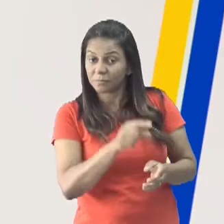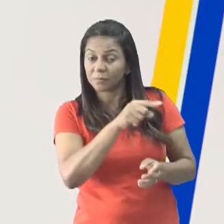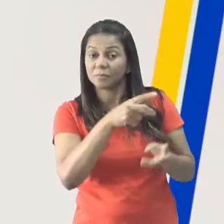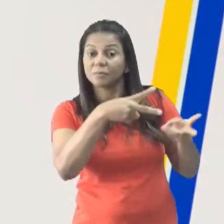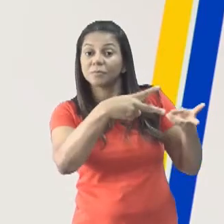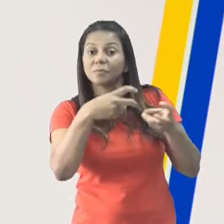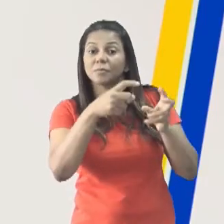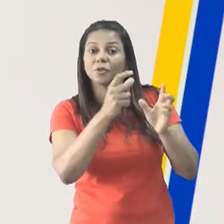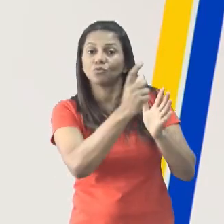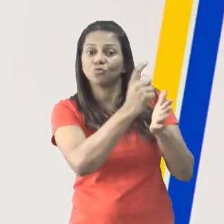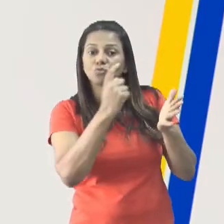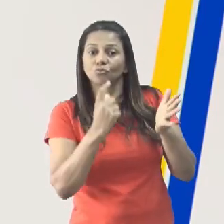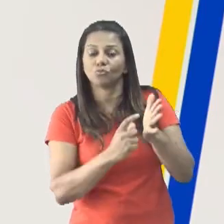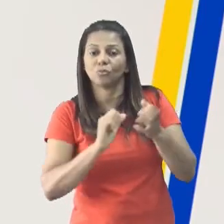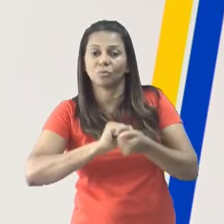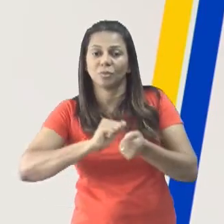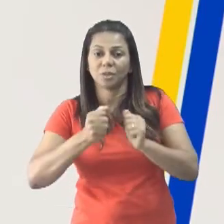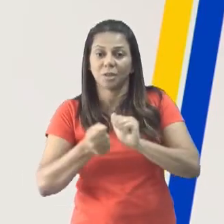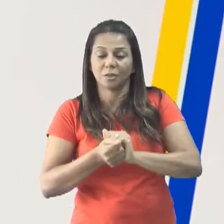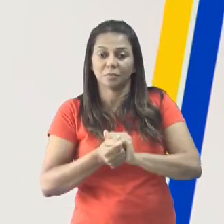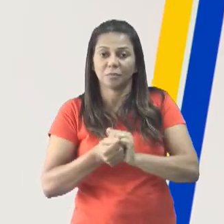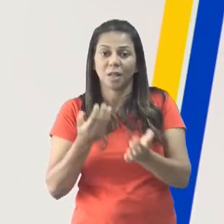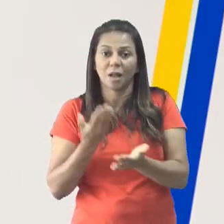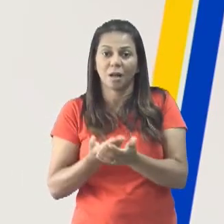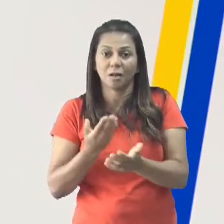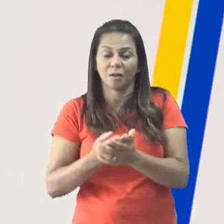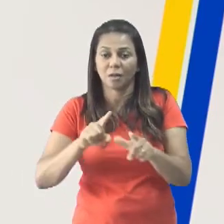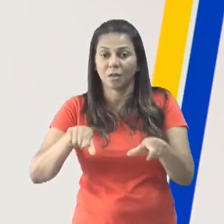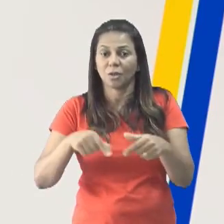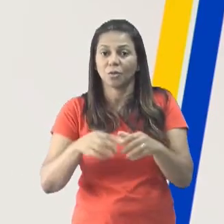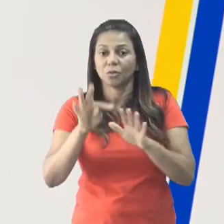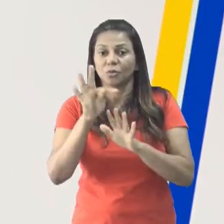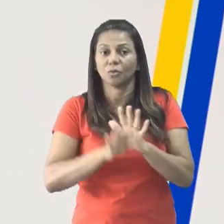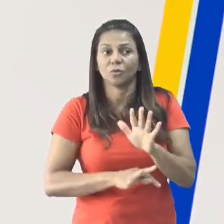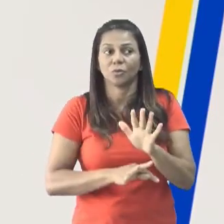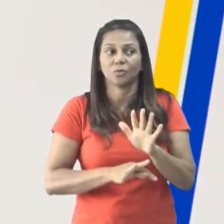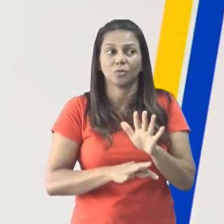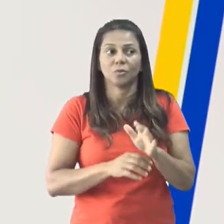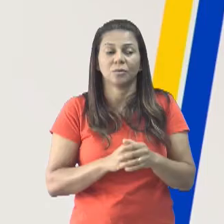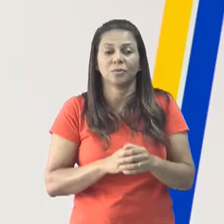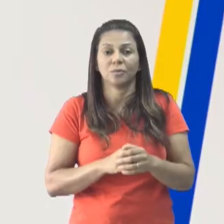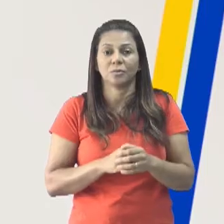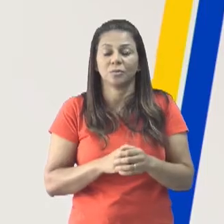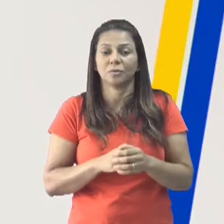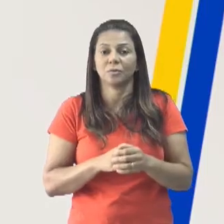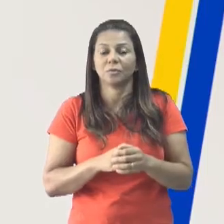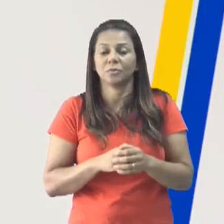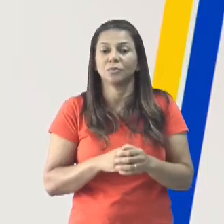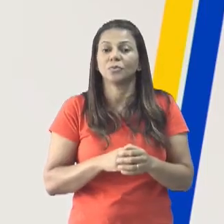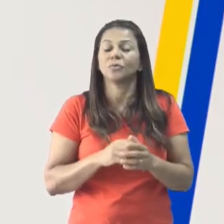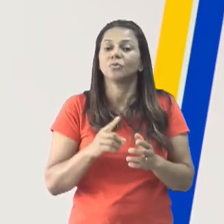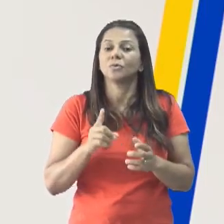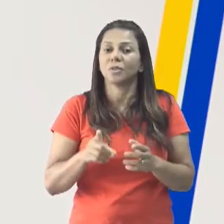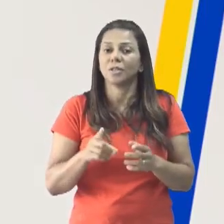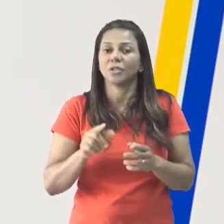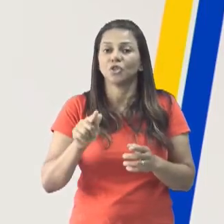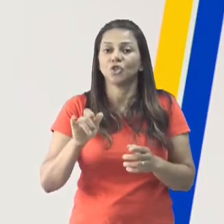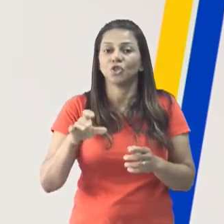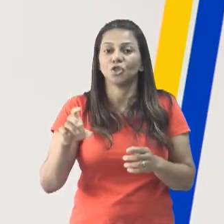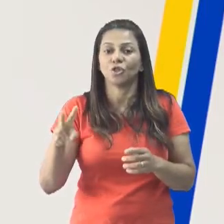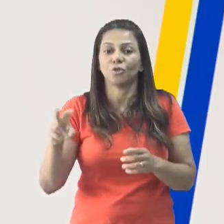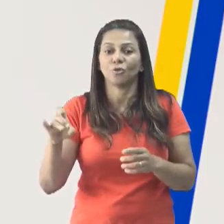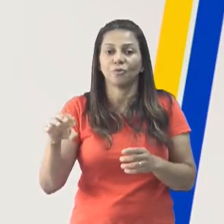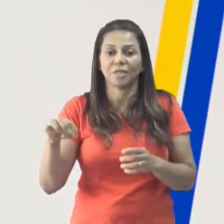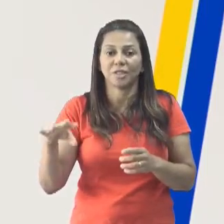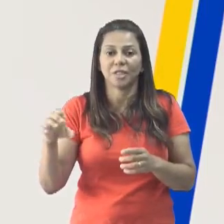fragmento adaptado para a sala de aula do texto O Alto da Barca do Inferno, de Gil Vicente. É um